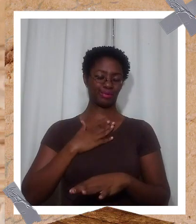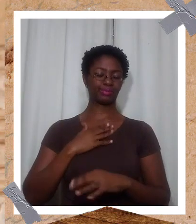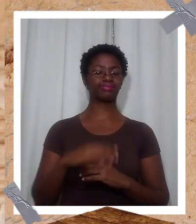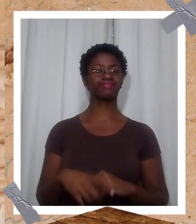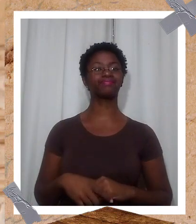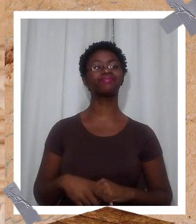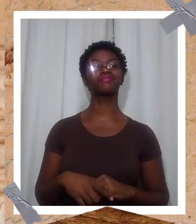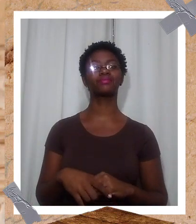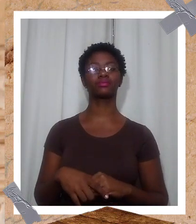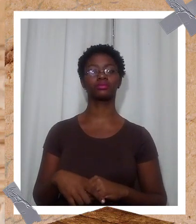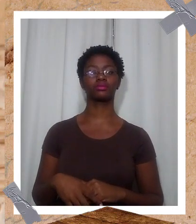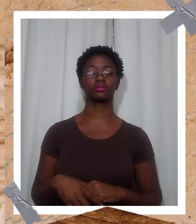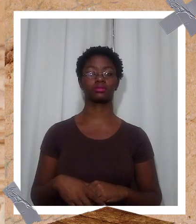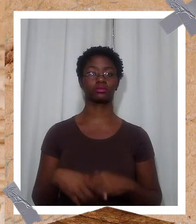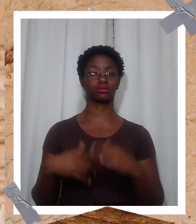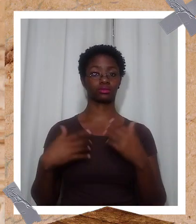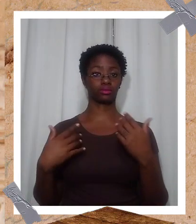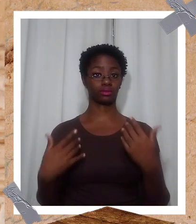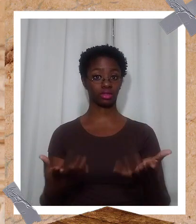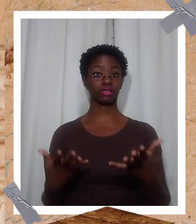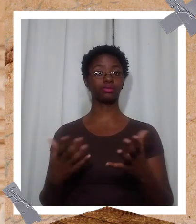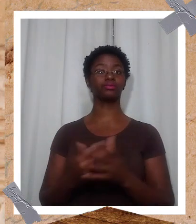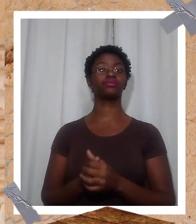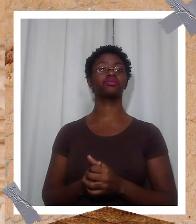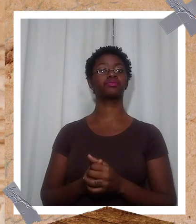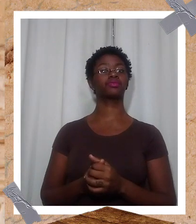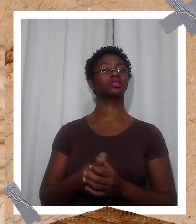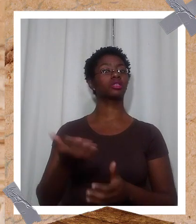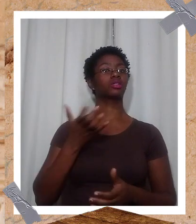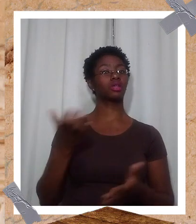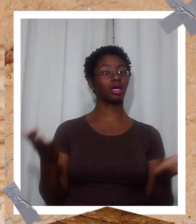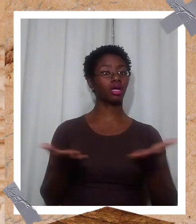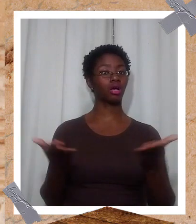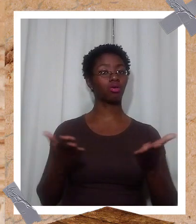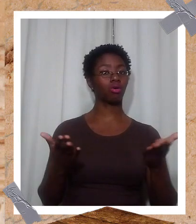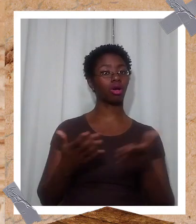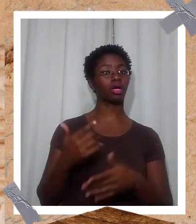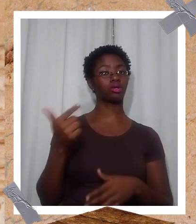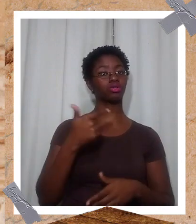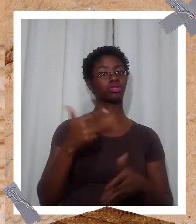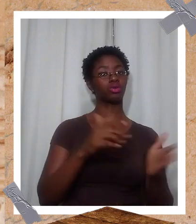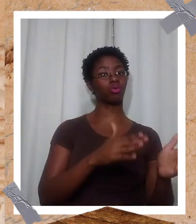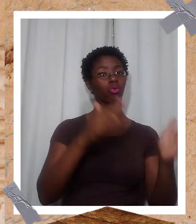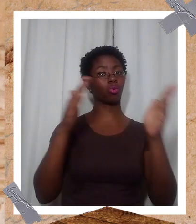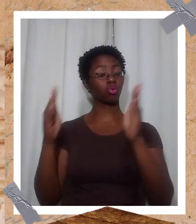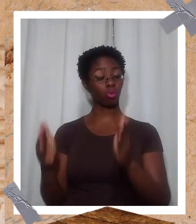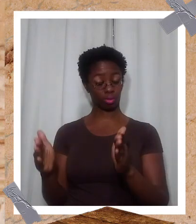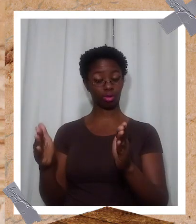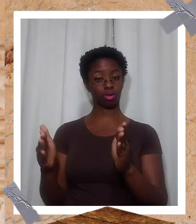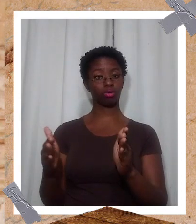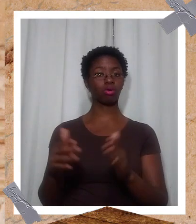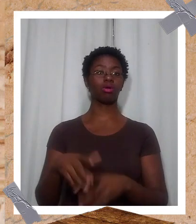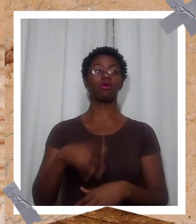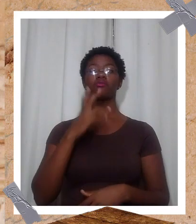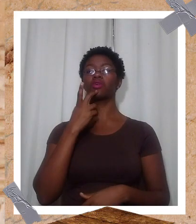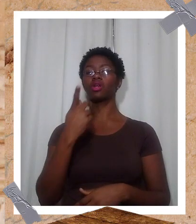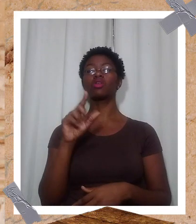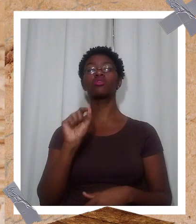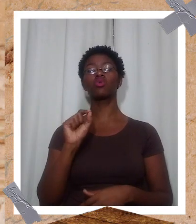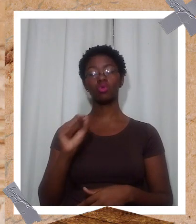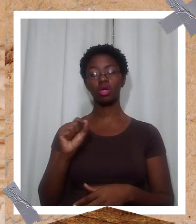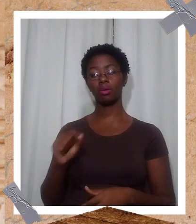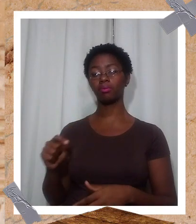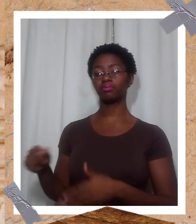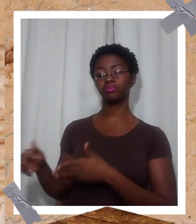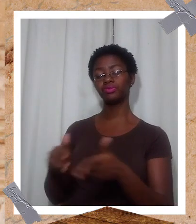Eu quero passar para nosso segundo bloco, que eu intitulei de Trajetórias de Rupturas e Resistência,